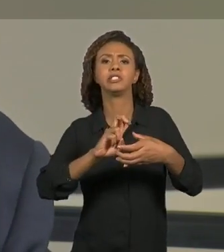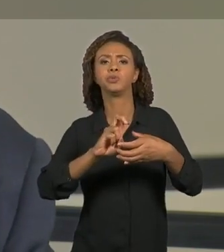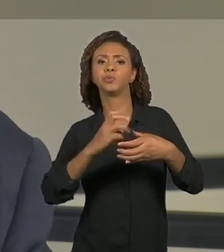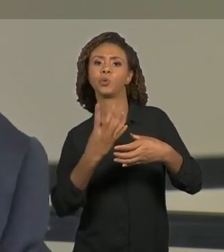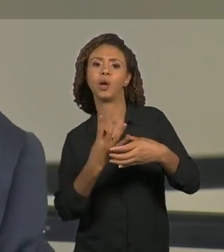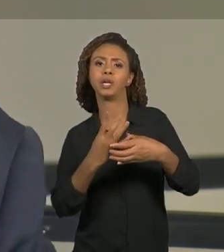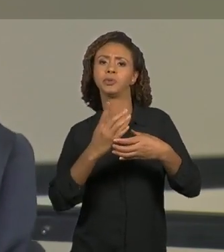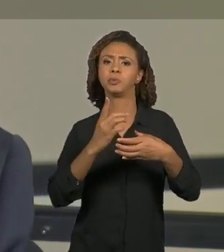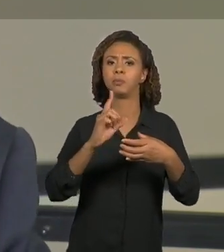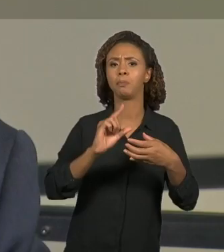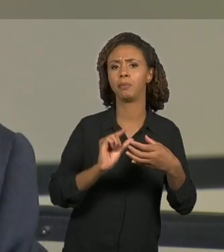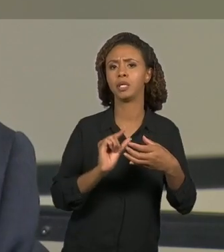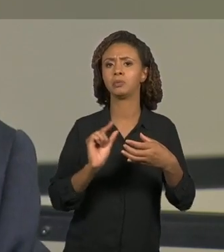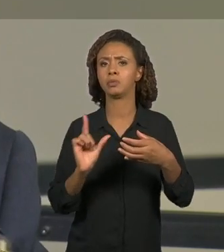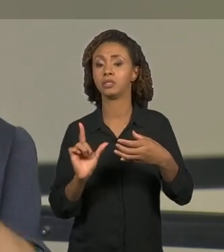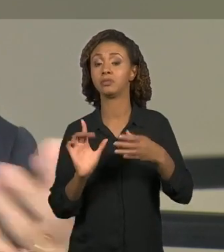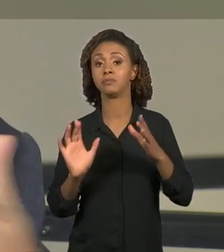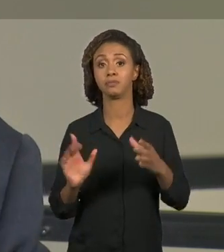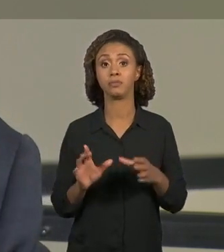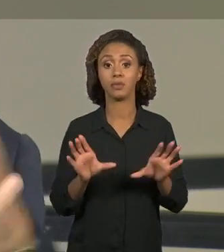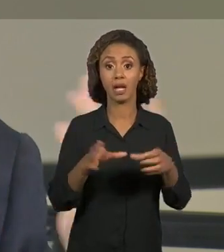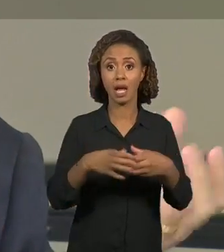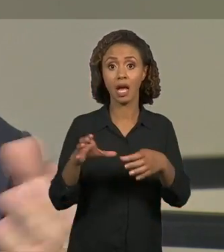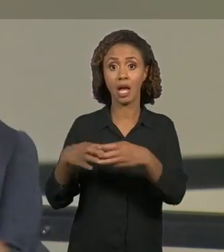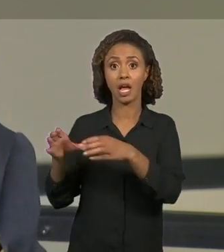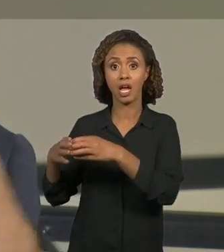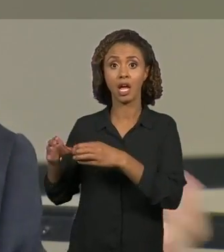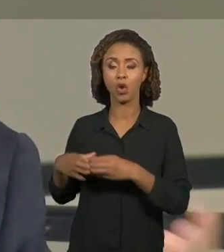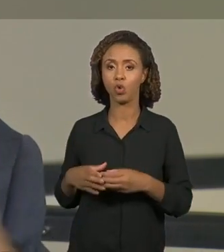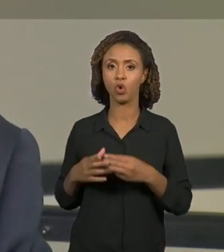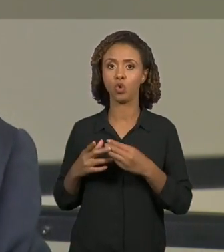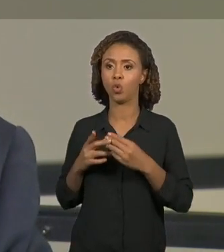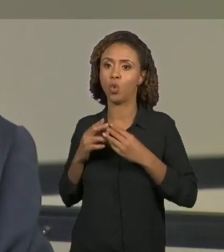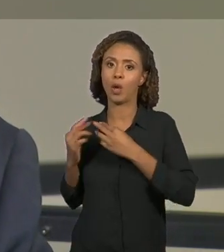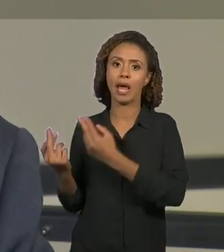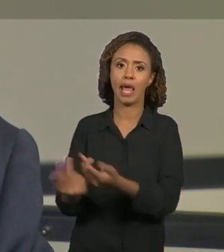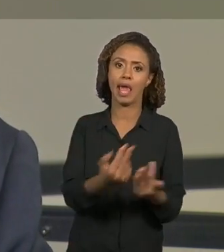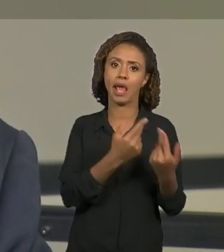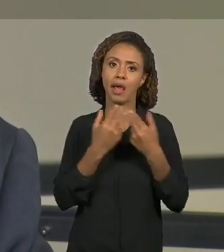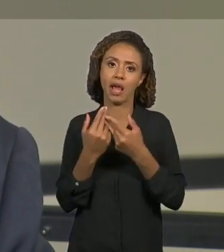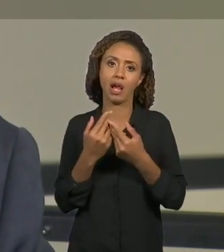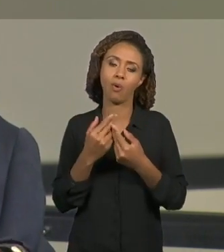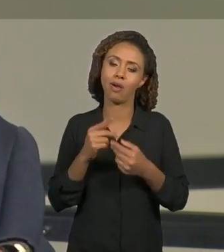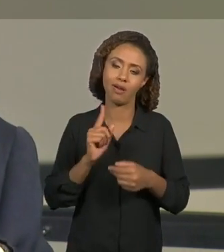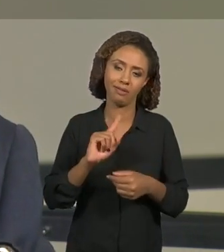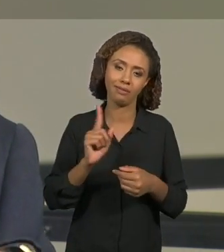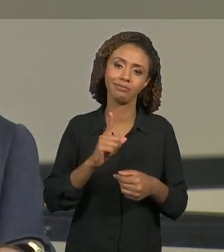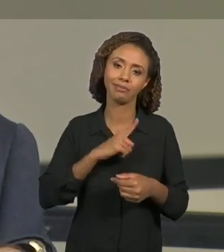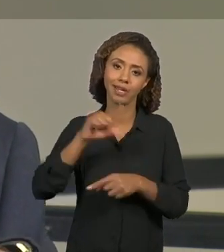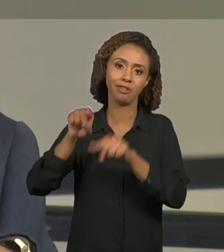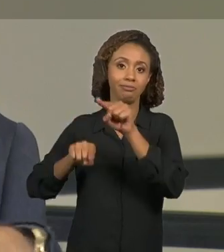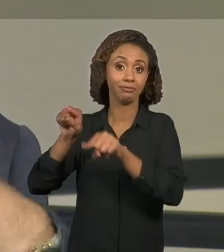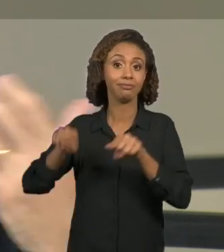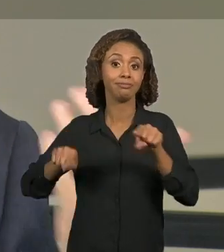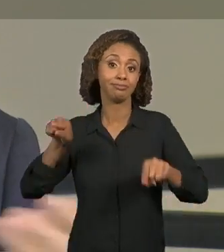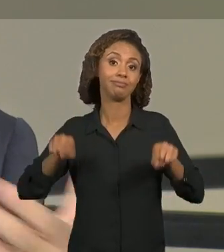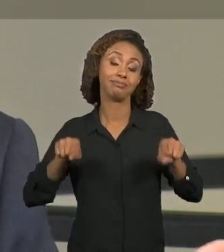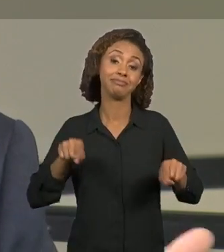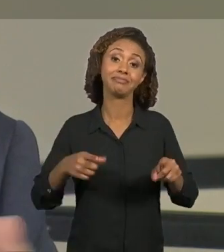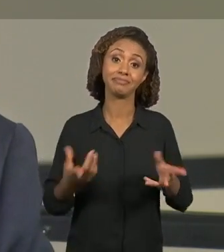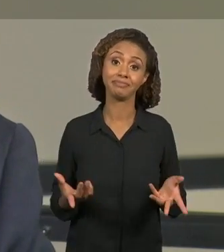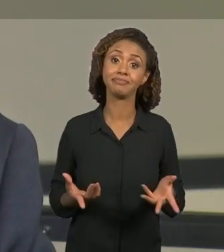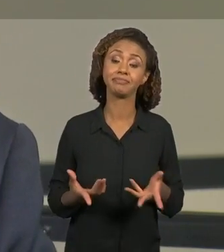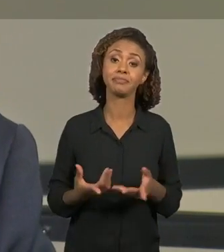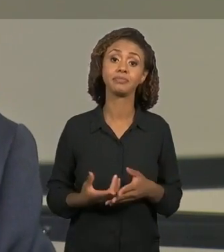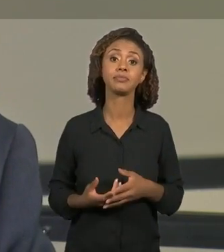é porque a distribuição há uns ela não é regular vamos todos os povos o número de alunos né então é isso aí